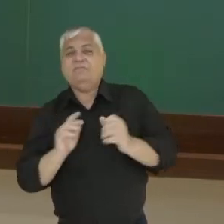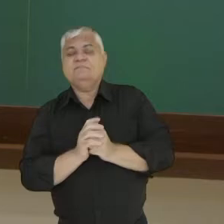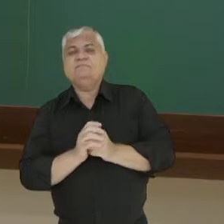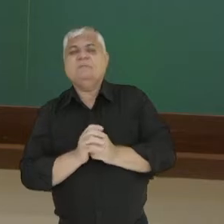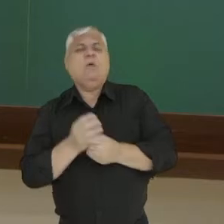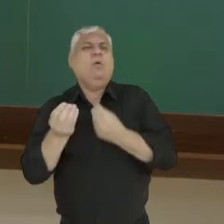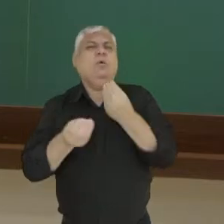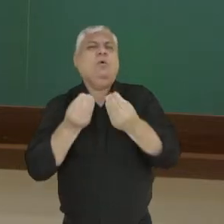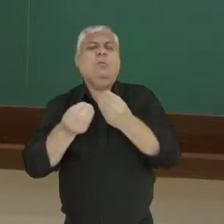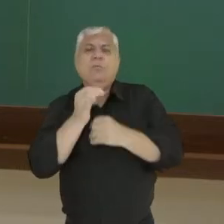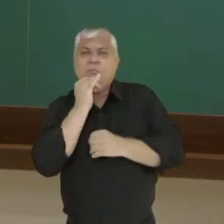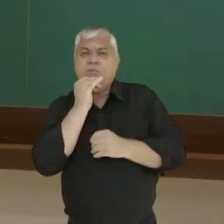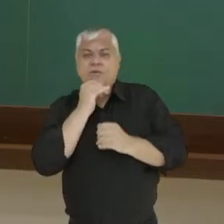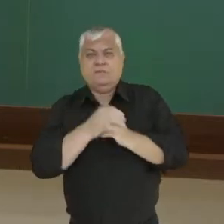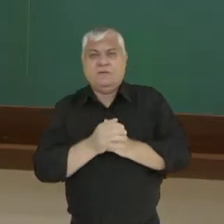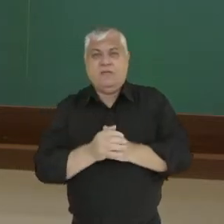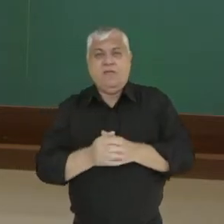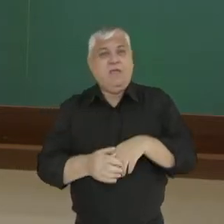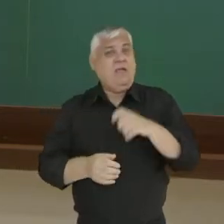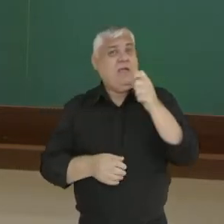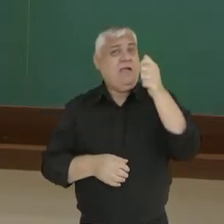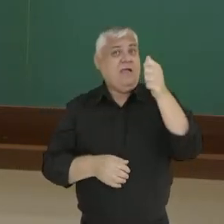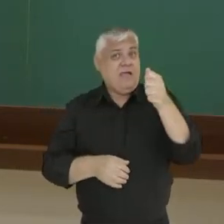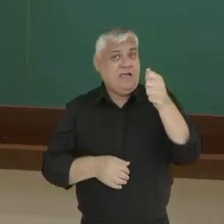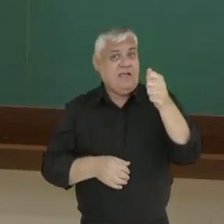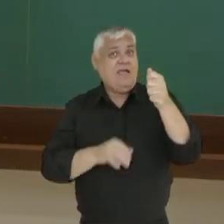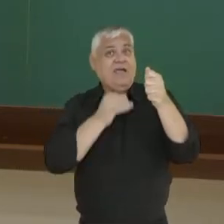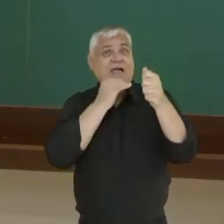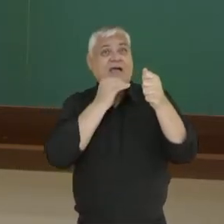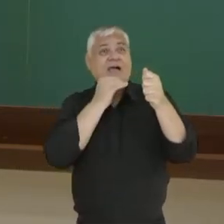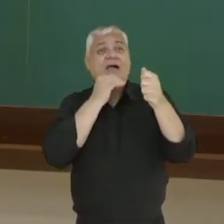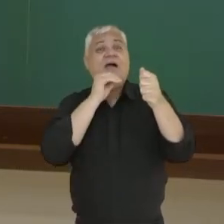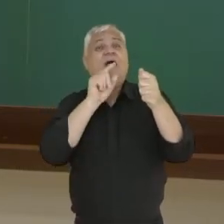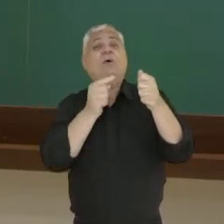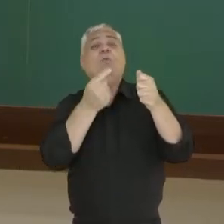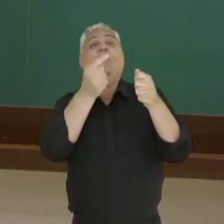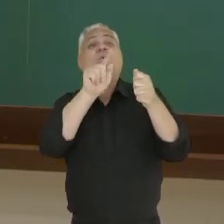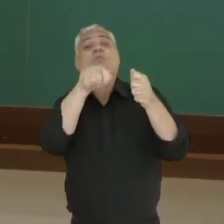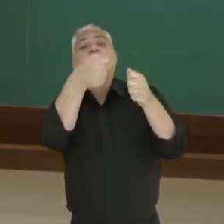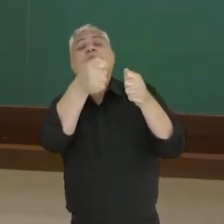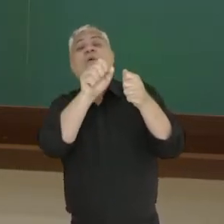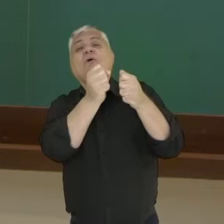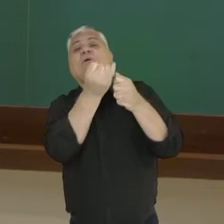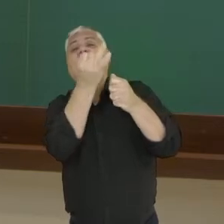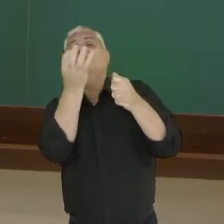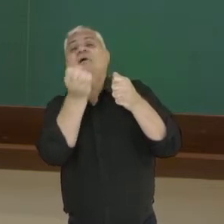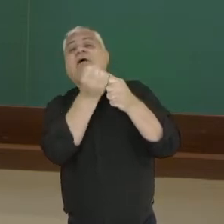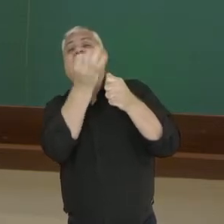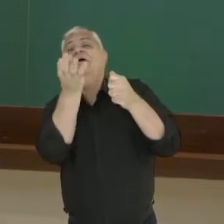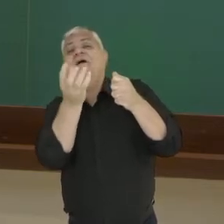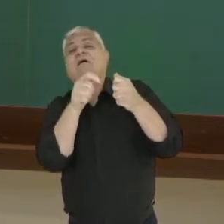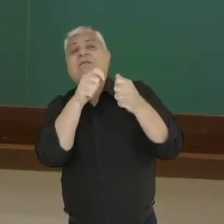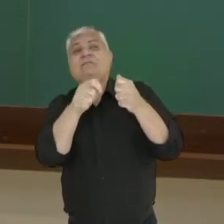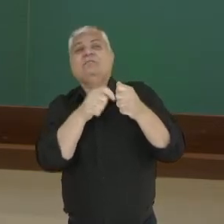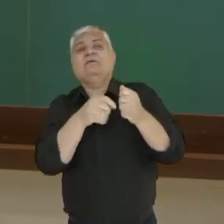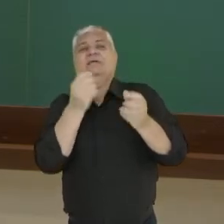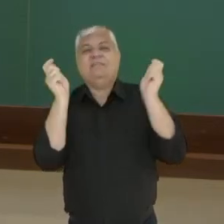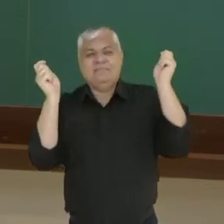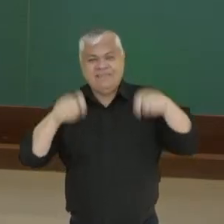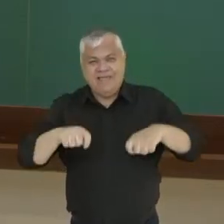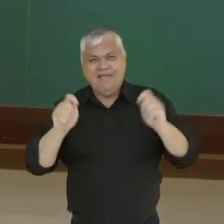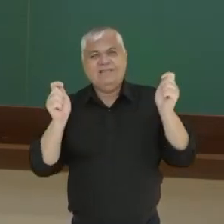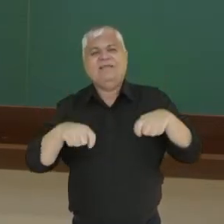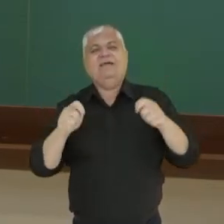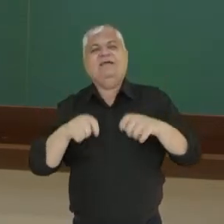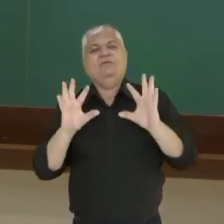definição principal. A elevado a qual expoente vai resultar no logaritmando. Eu vou conseguir resolver todas